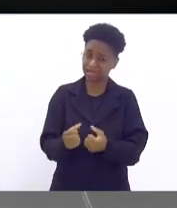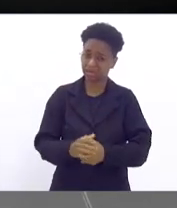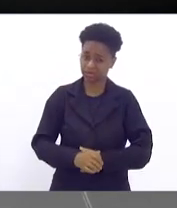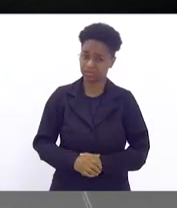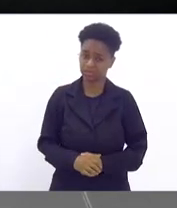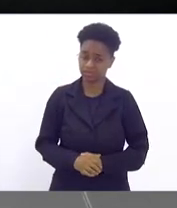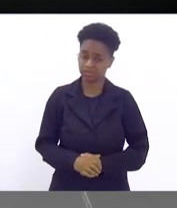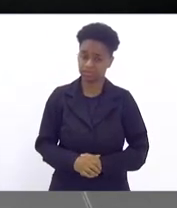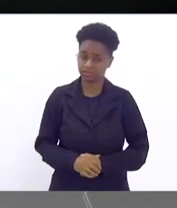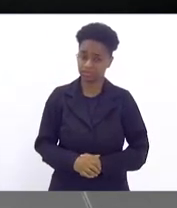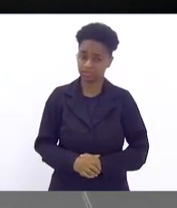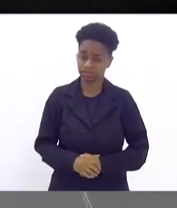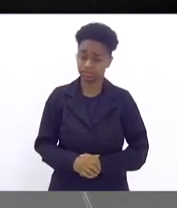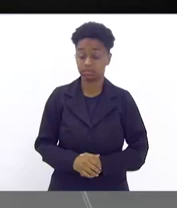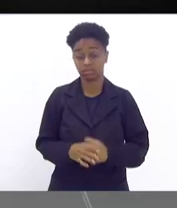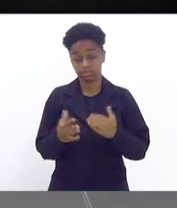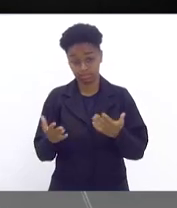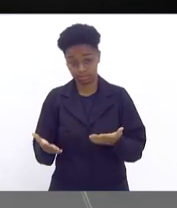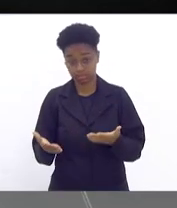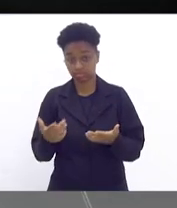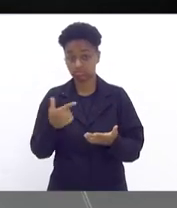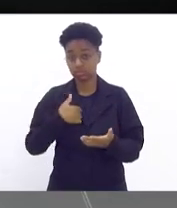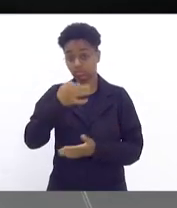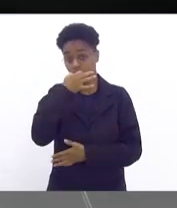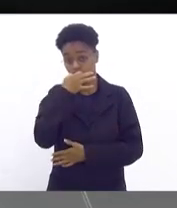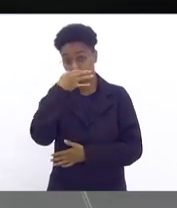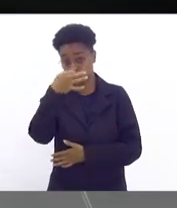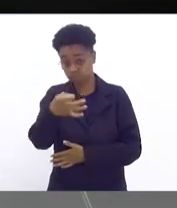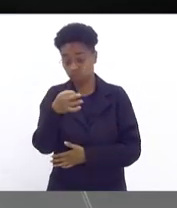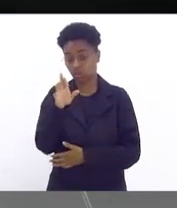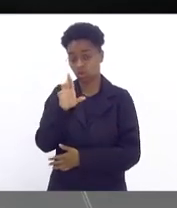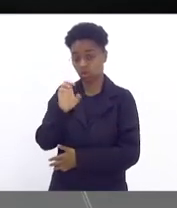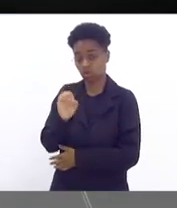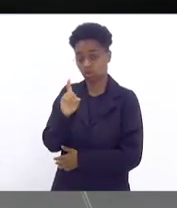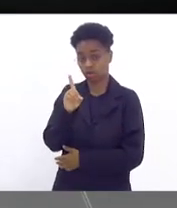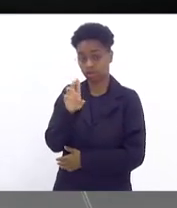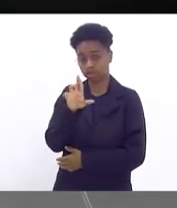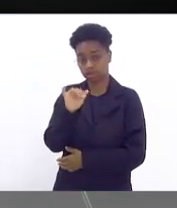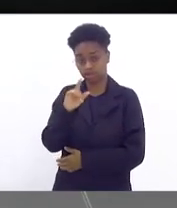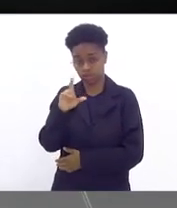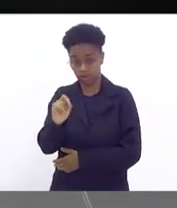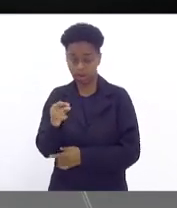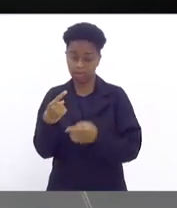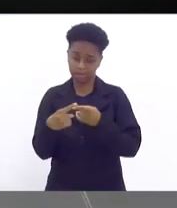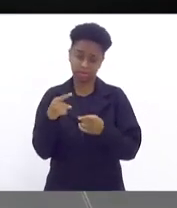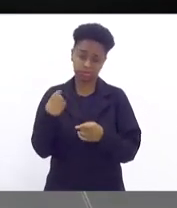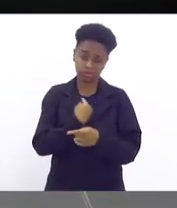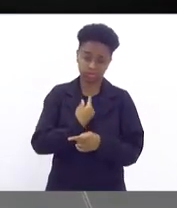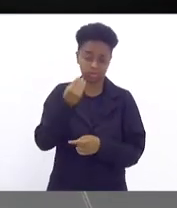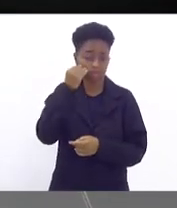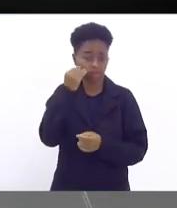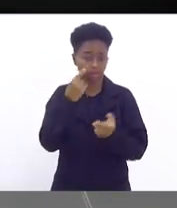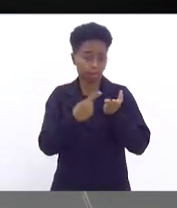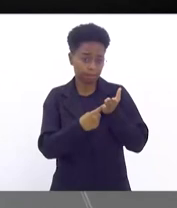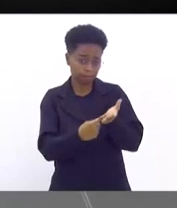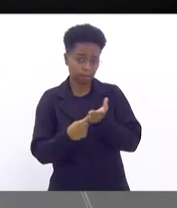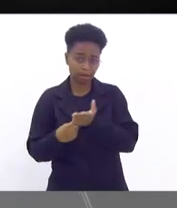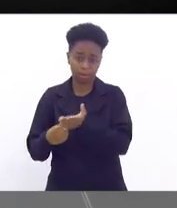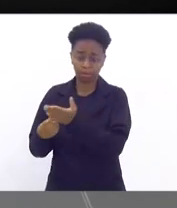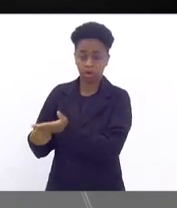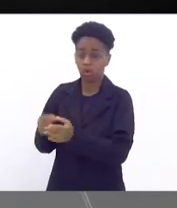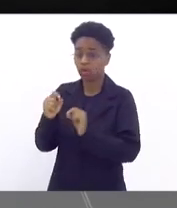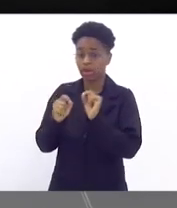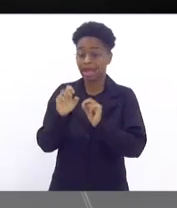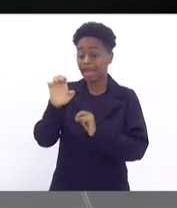porque então nosso pirigueijo ao Deputado Rodrigo Amorim porque a gente está construindo tentando construir consenso maiorias trocar